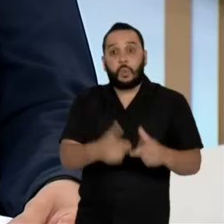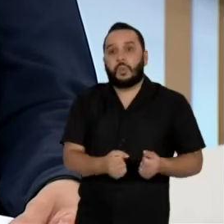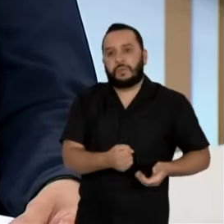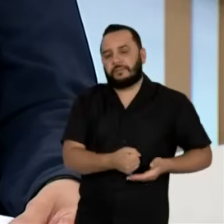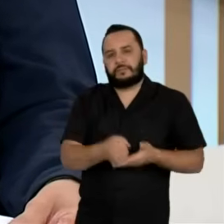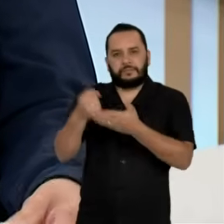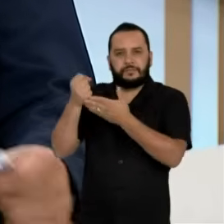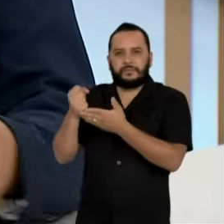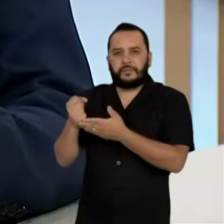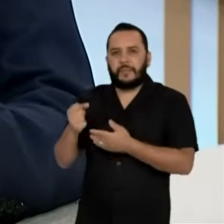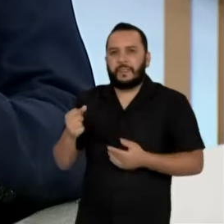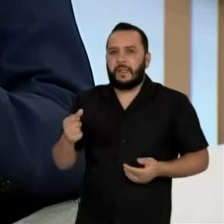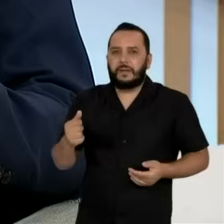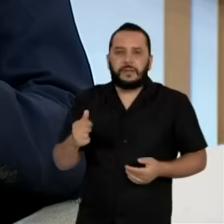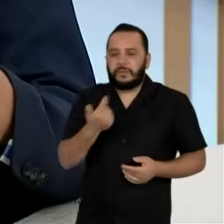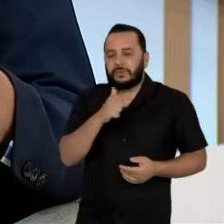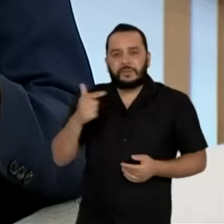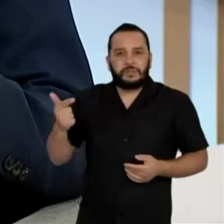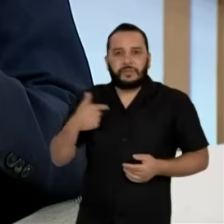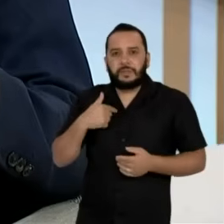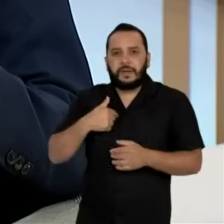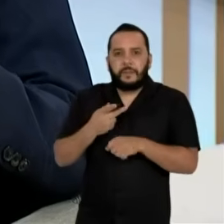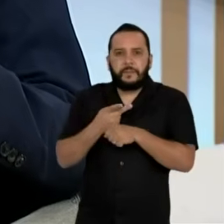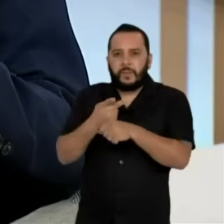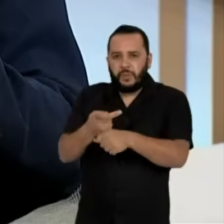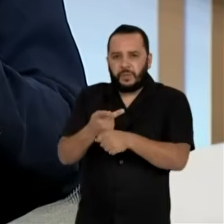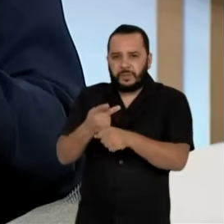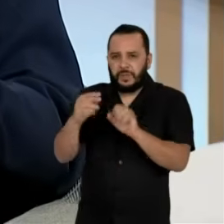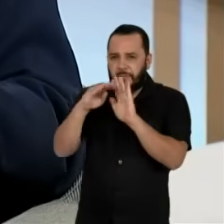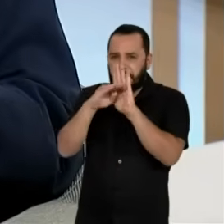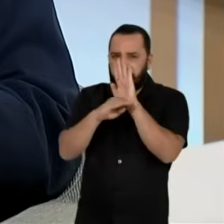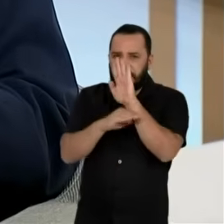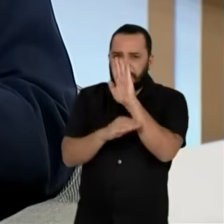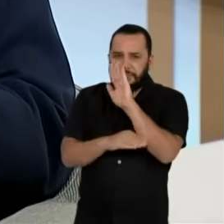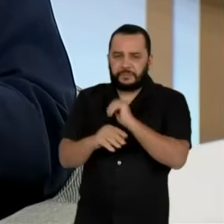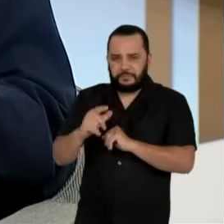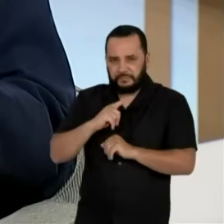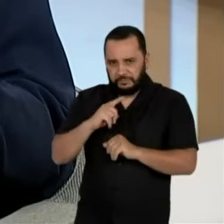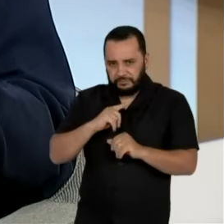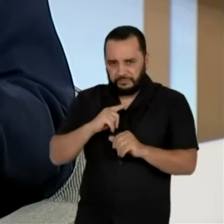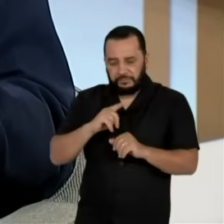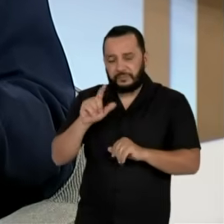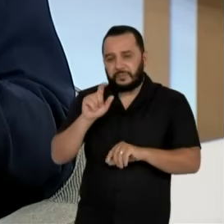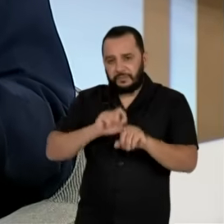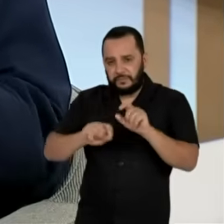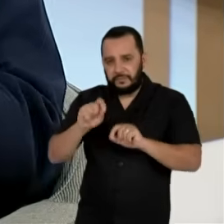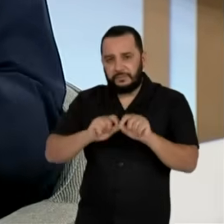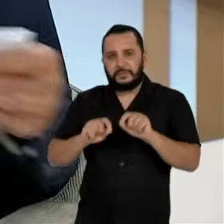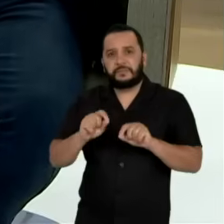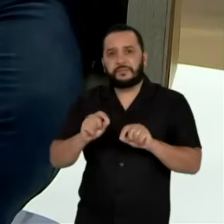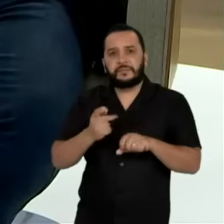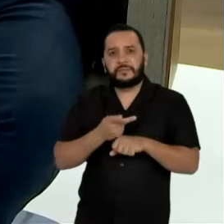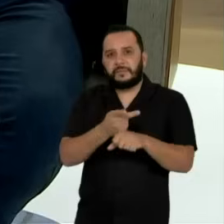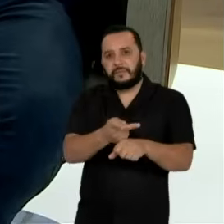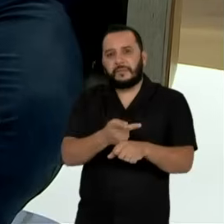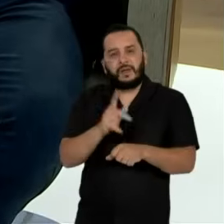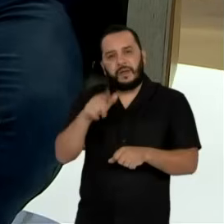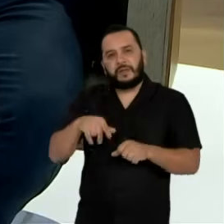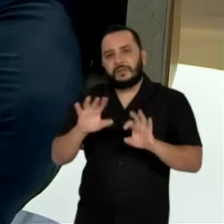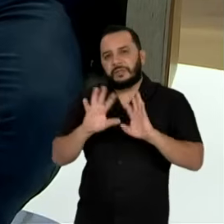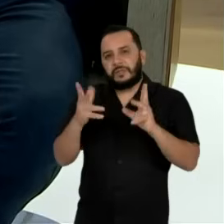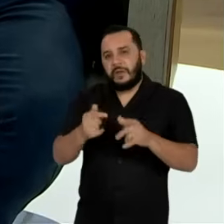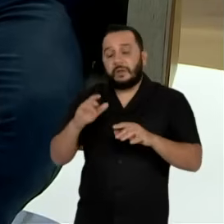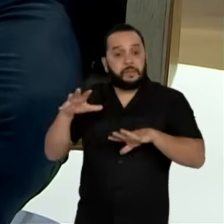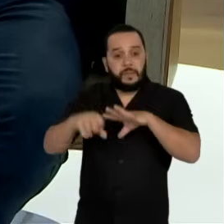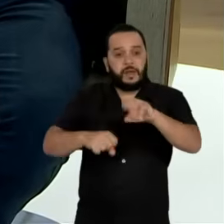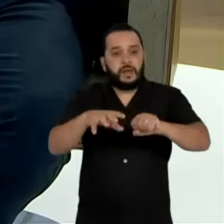mandato de busca, ele não tinha nada definido, quer dizer, eu acho que, pelo que eu entendo, o mandato de busca tem que definir o que as pessoas querem buscar, né? Era bem genérico, então levaram